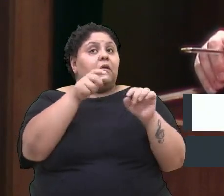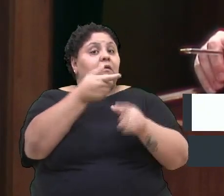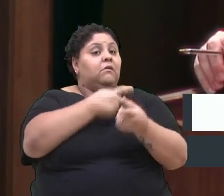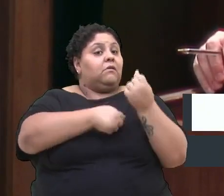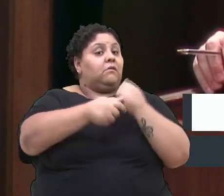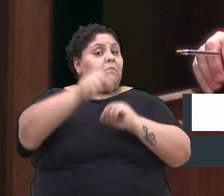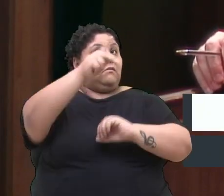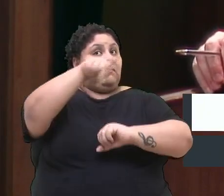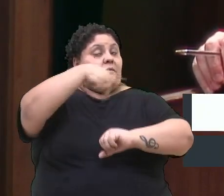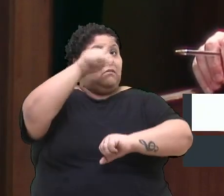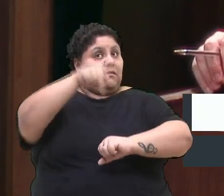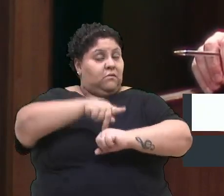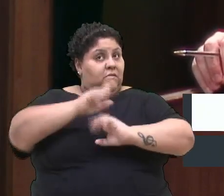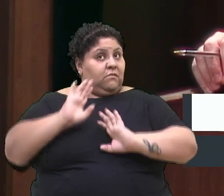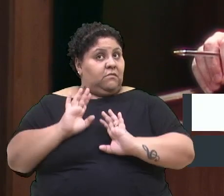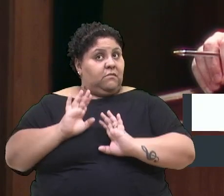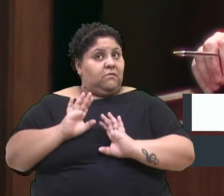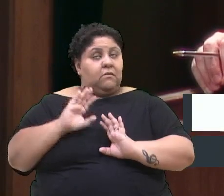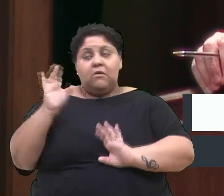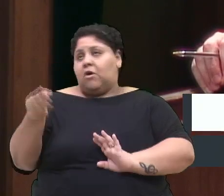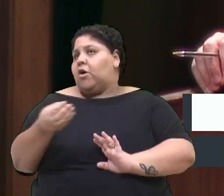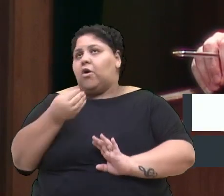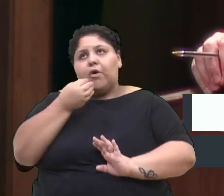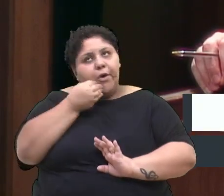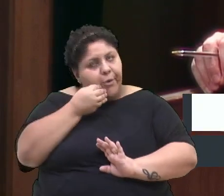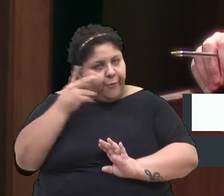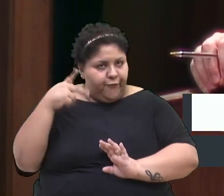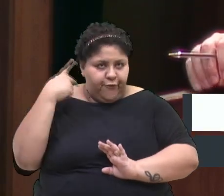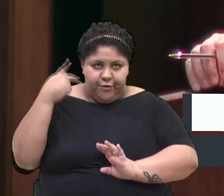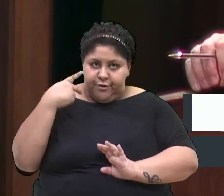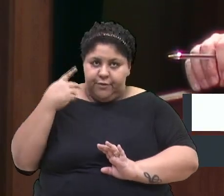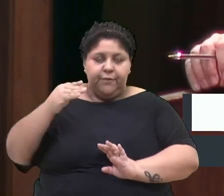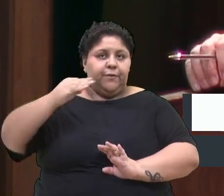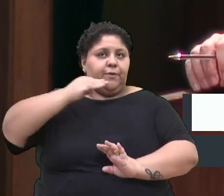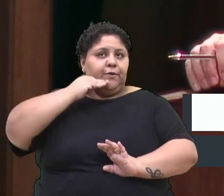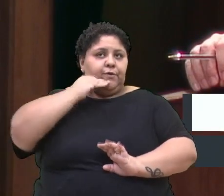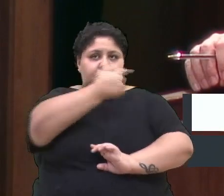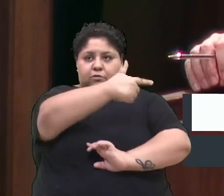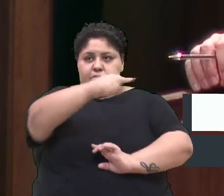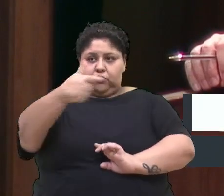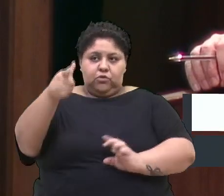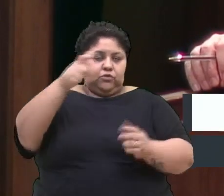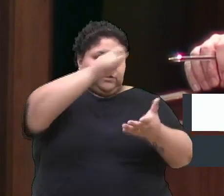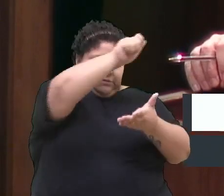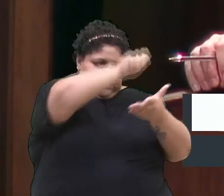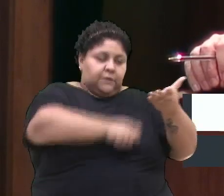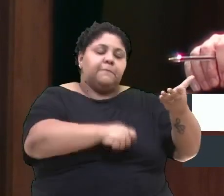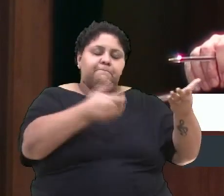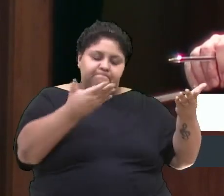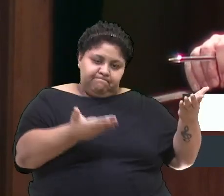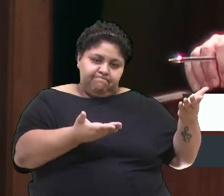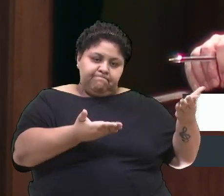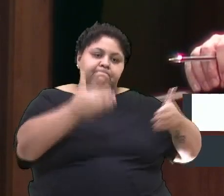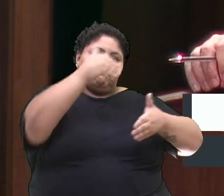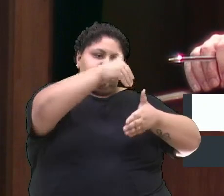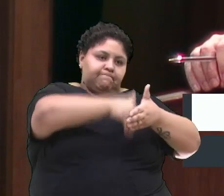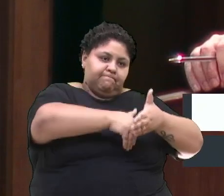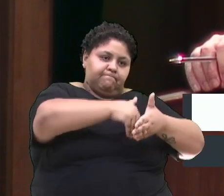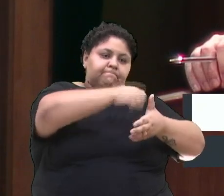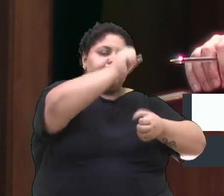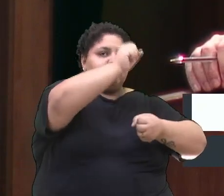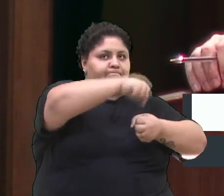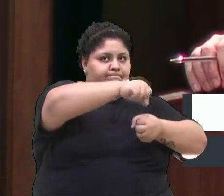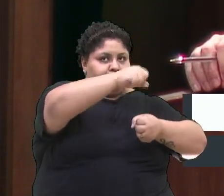do país. Evidentemente, vereador Bortola e os vereadores que assinaram, eu vou votar a favor dessa